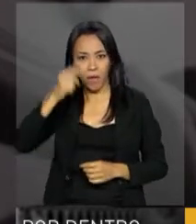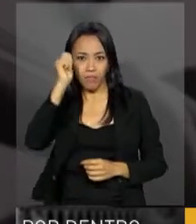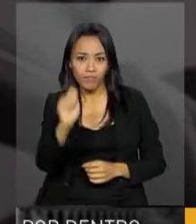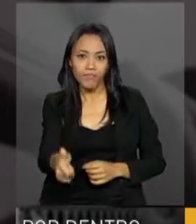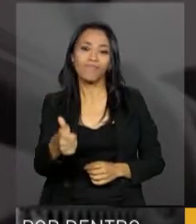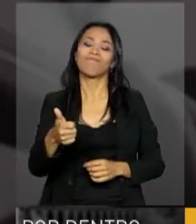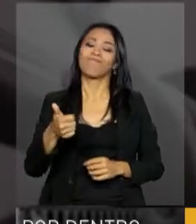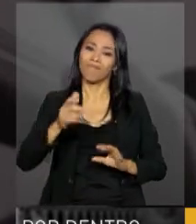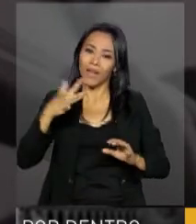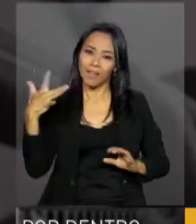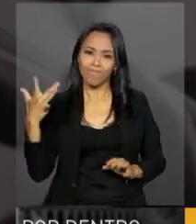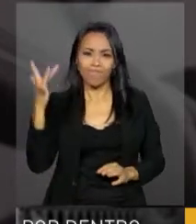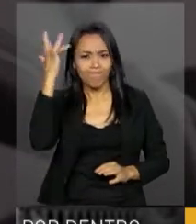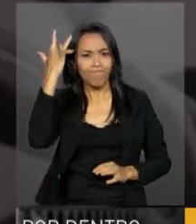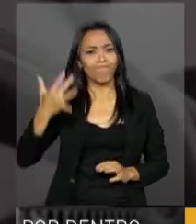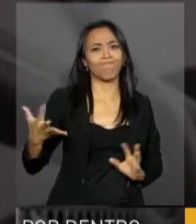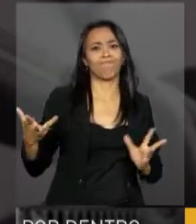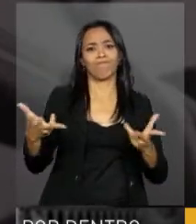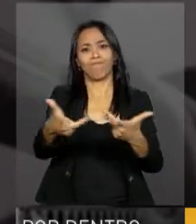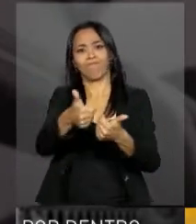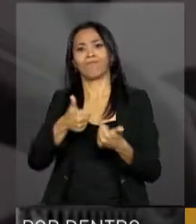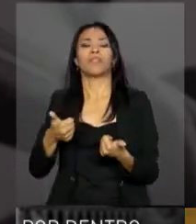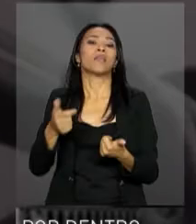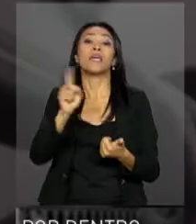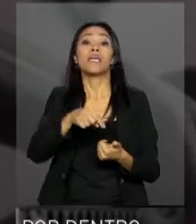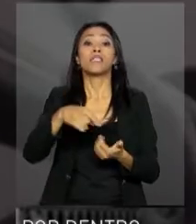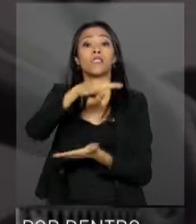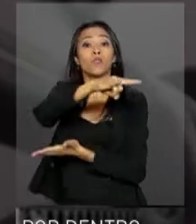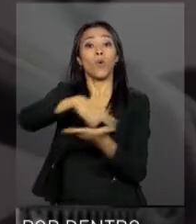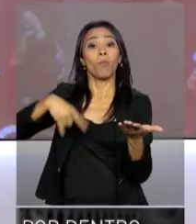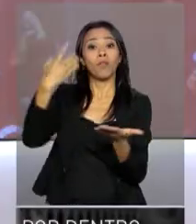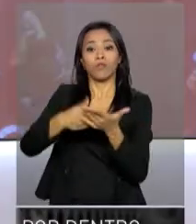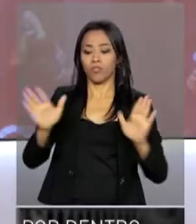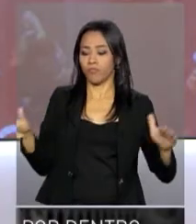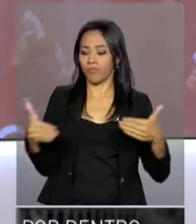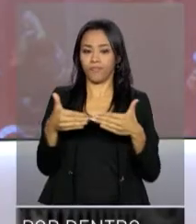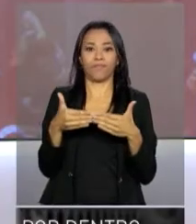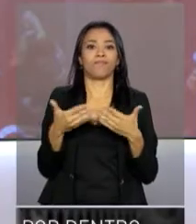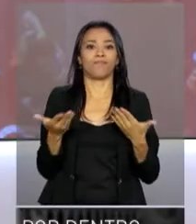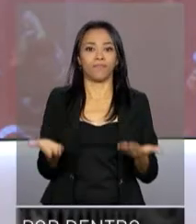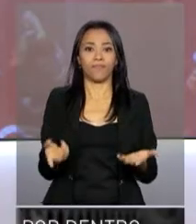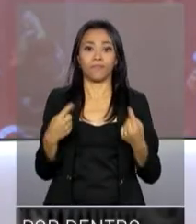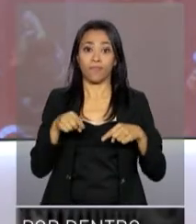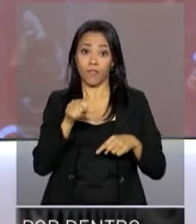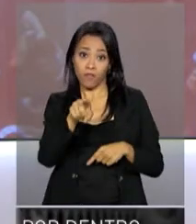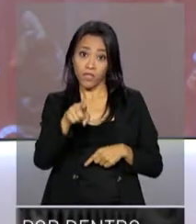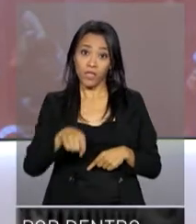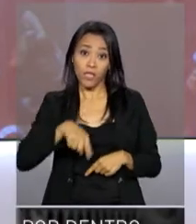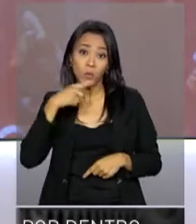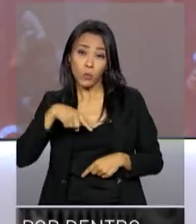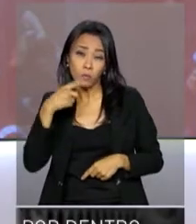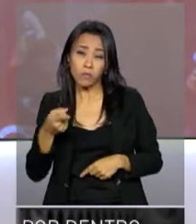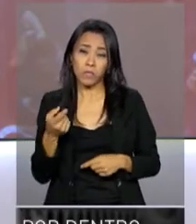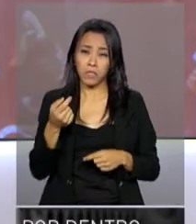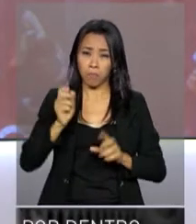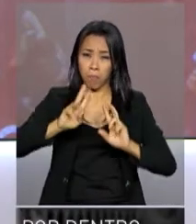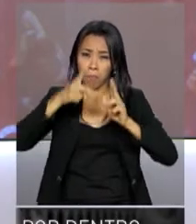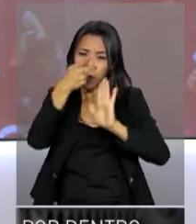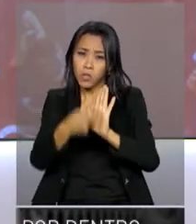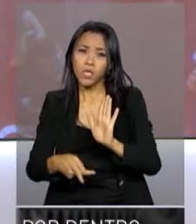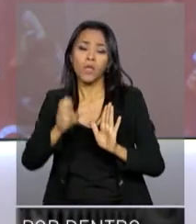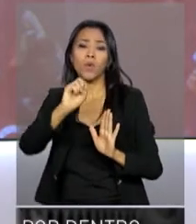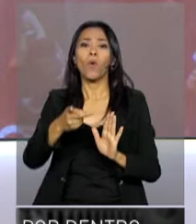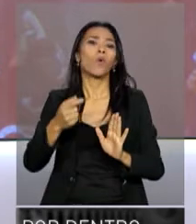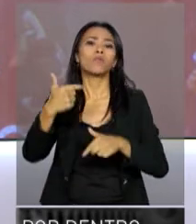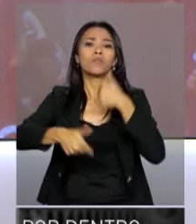mais produtivo e mais eficaz o processo de leniência e de responsabilização. Você tem dúvidas sobre algum projeto ou ação do